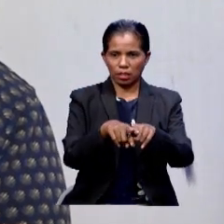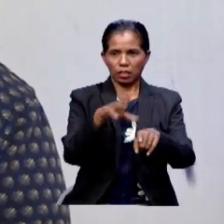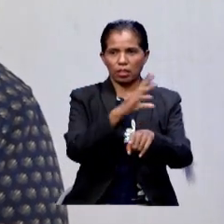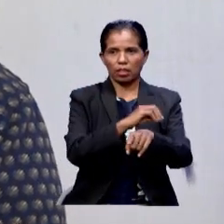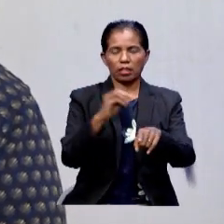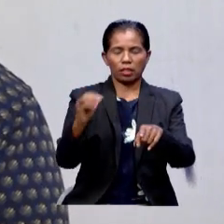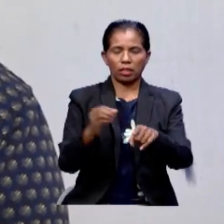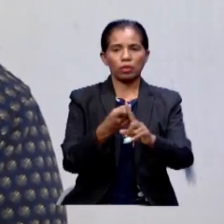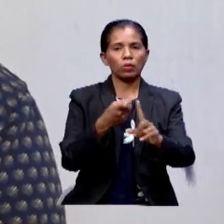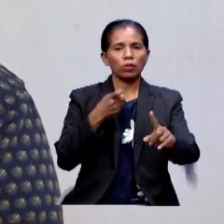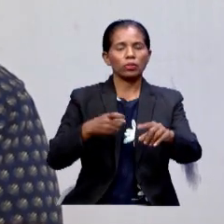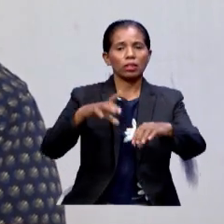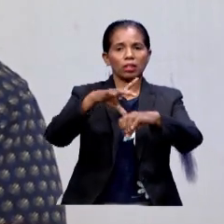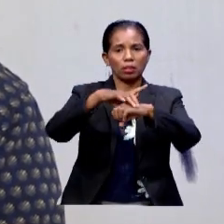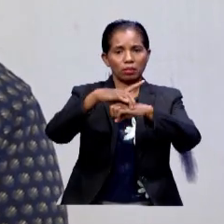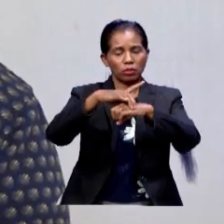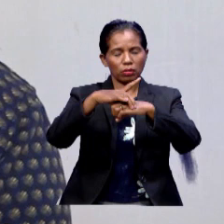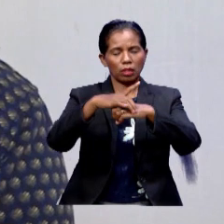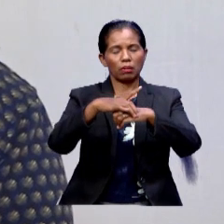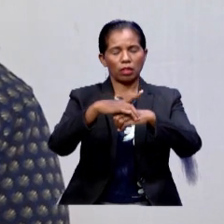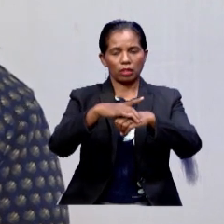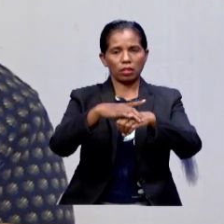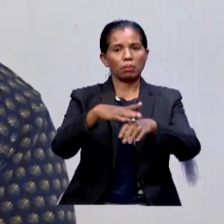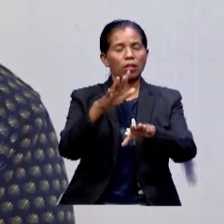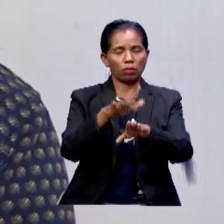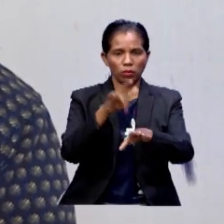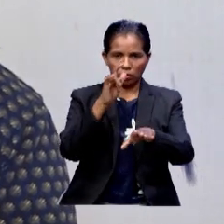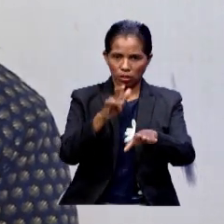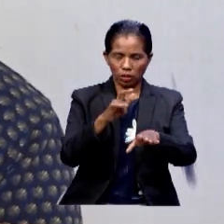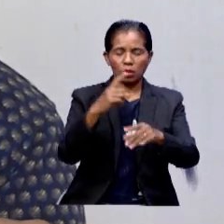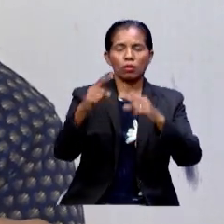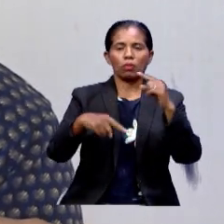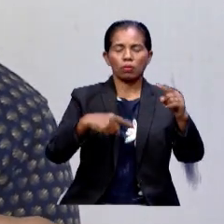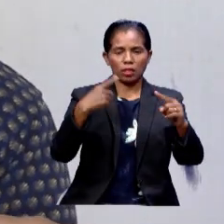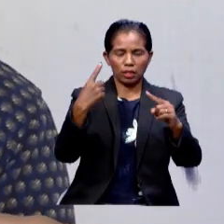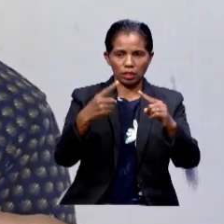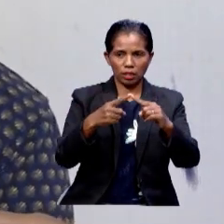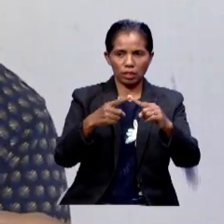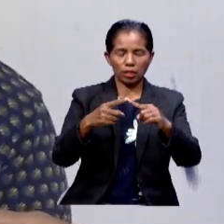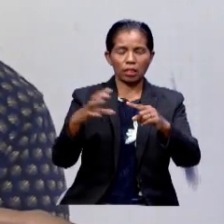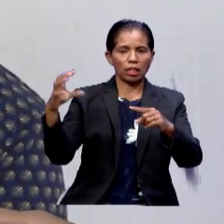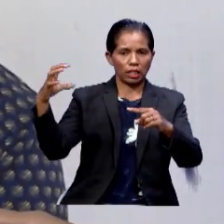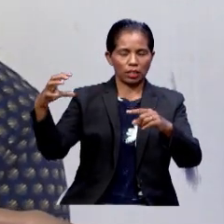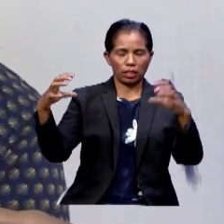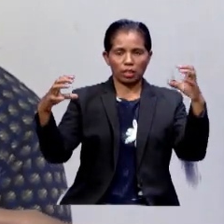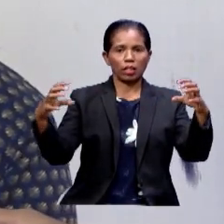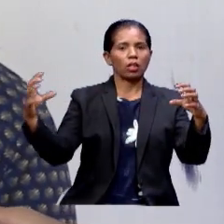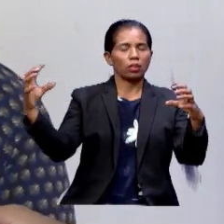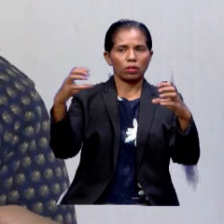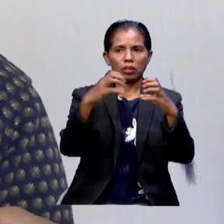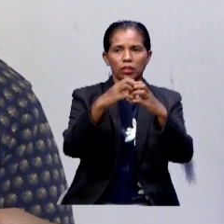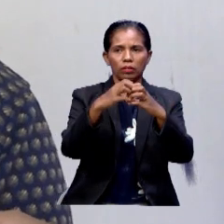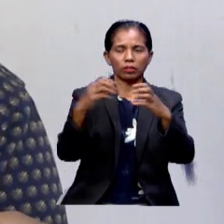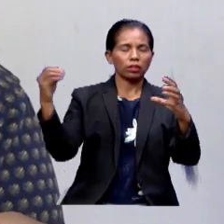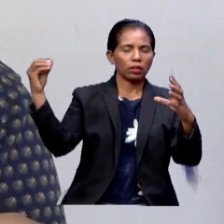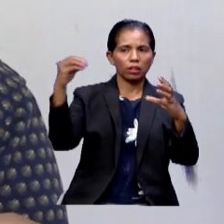evento astronomiko ida ne be akontese bain hira ninia corpus celeste ka venda ka angkasa ida ne nila latak ne